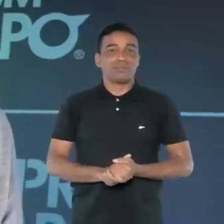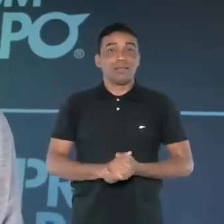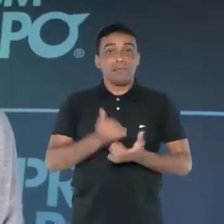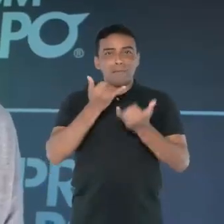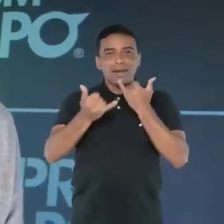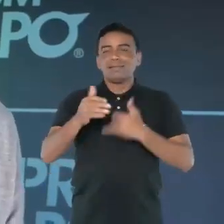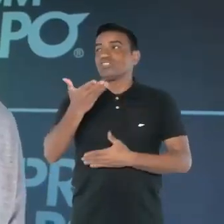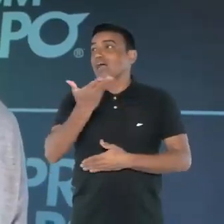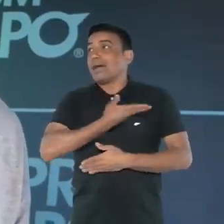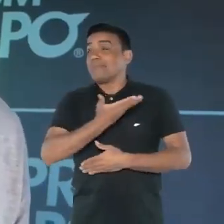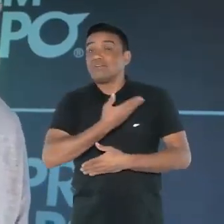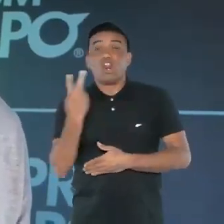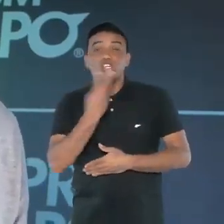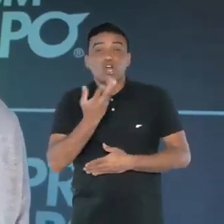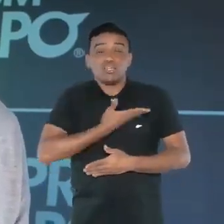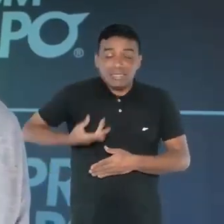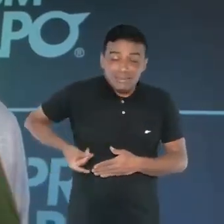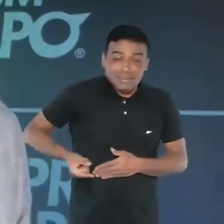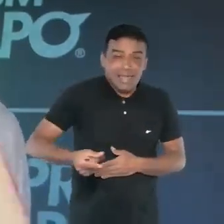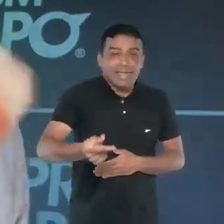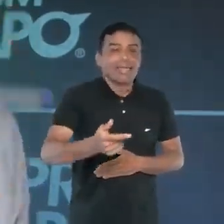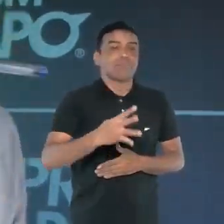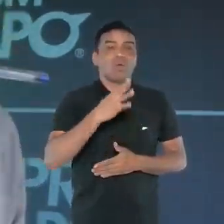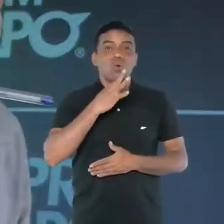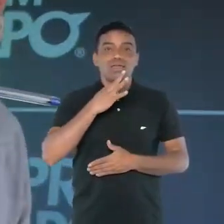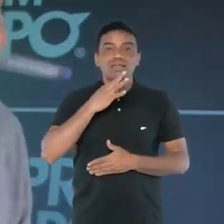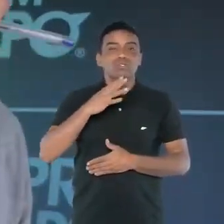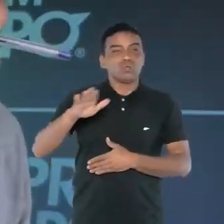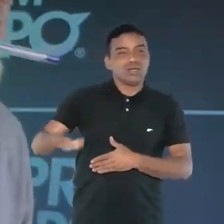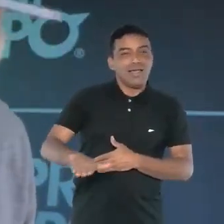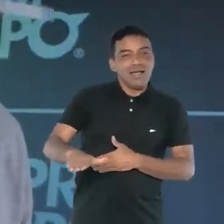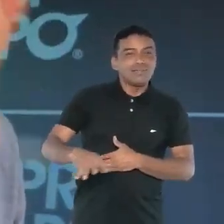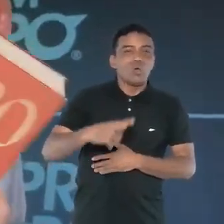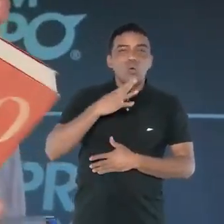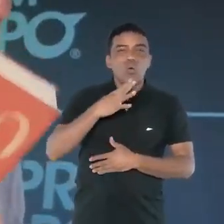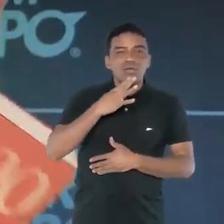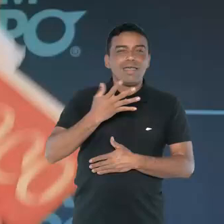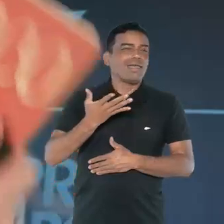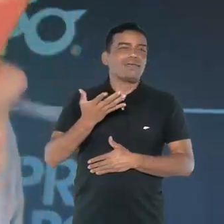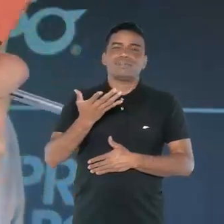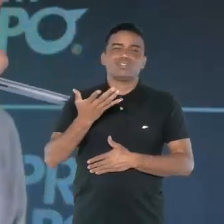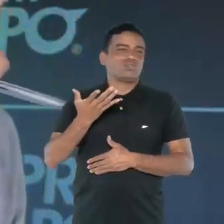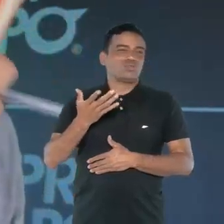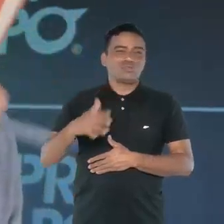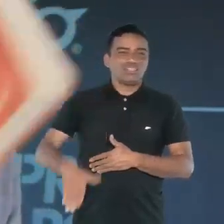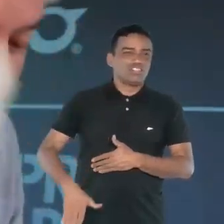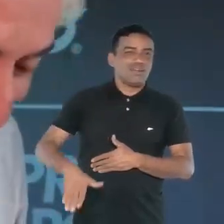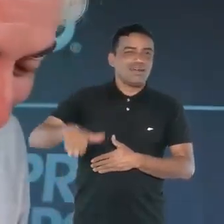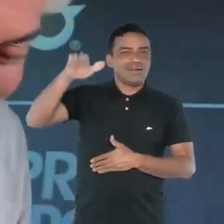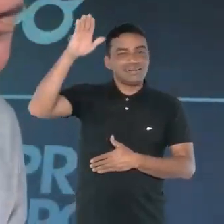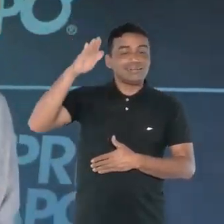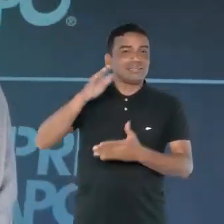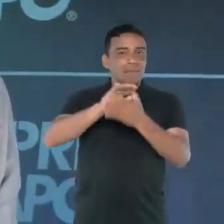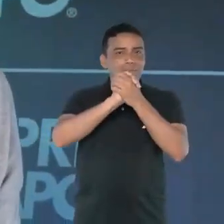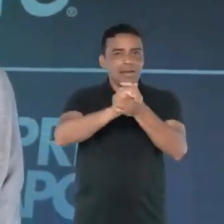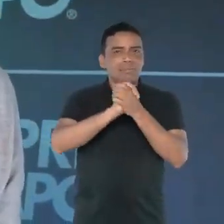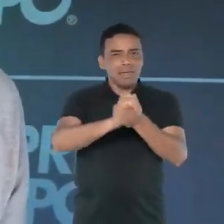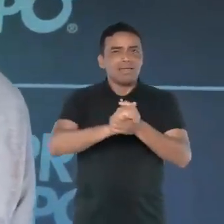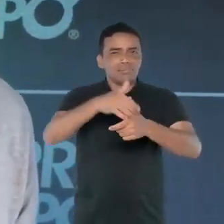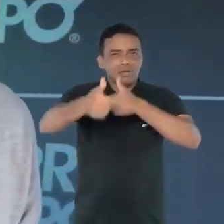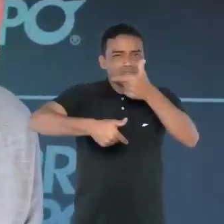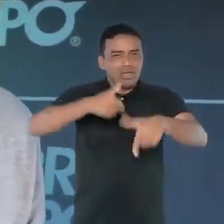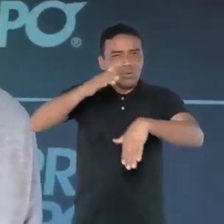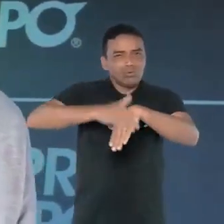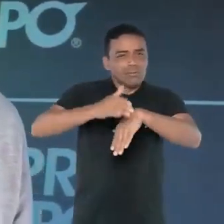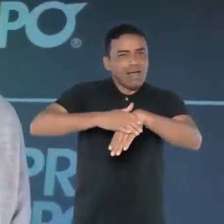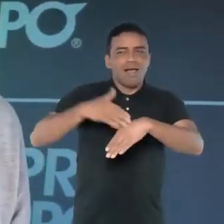Assim, parece que somos amigos há muito tempo, porque eu te conheço desde garoto. Te conheço aqui desde criança. Parabéns pela